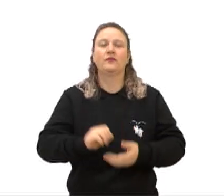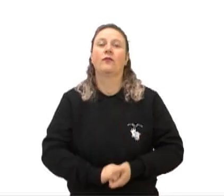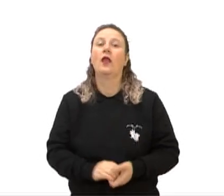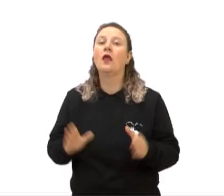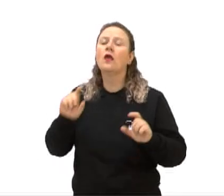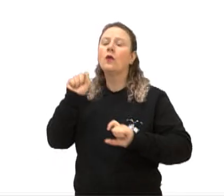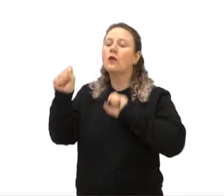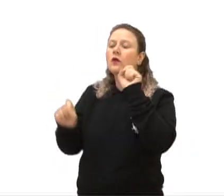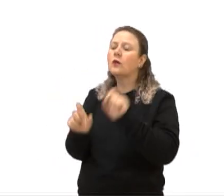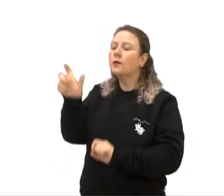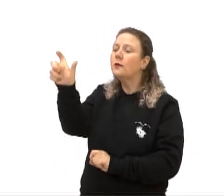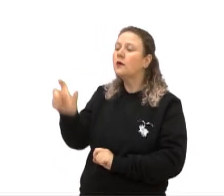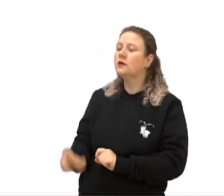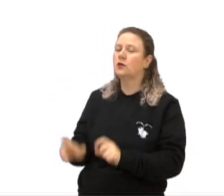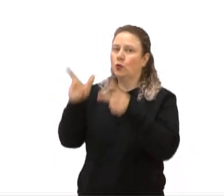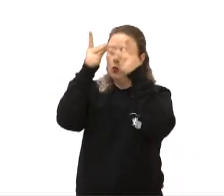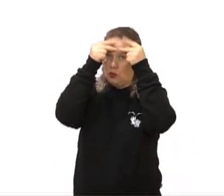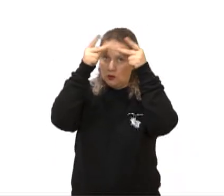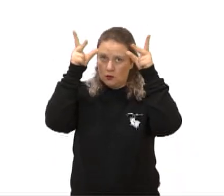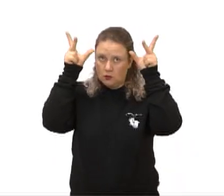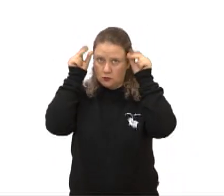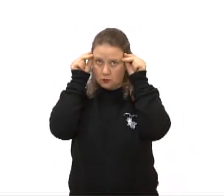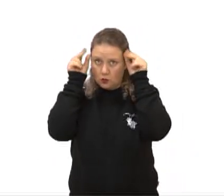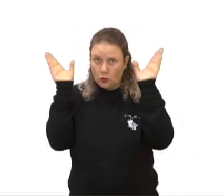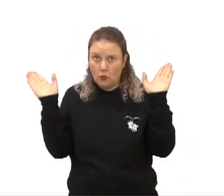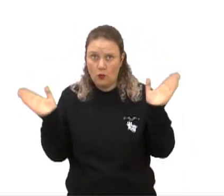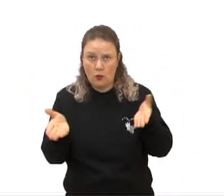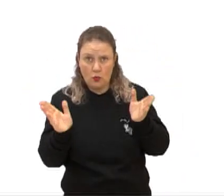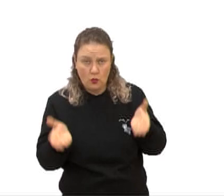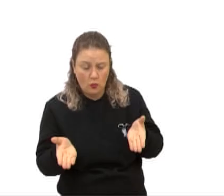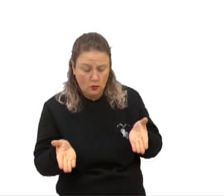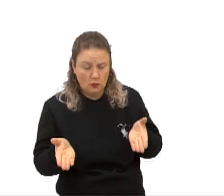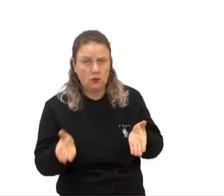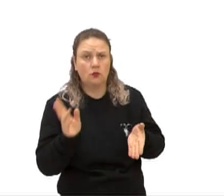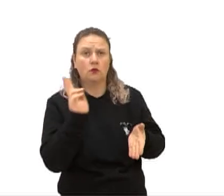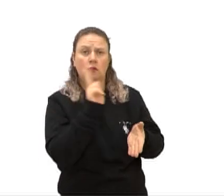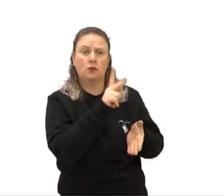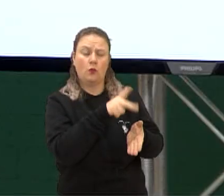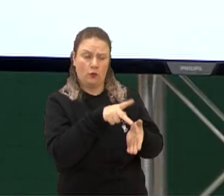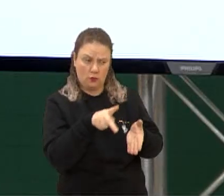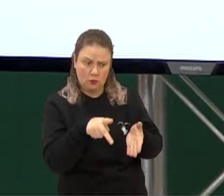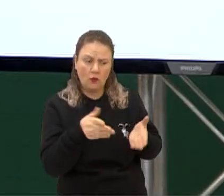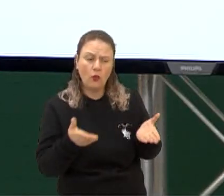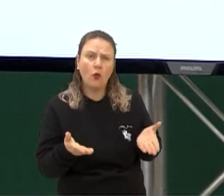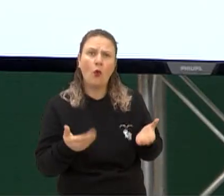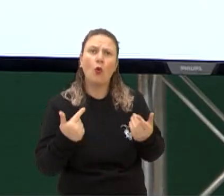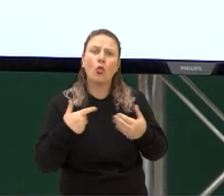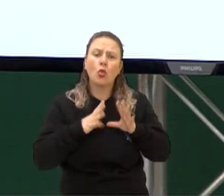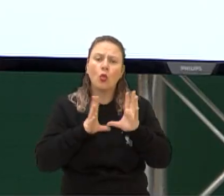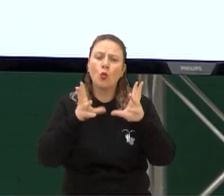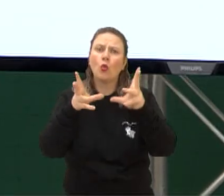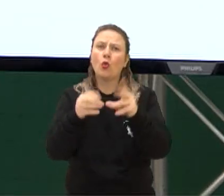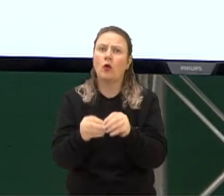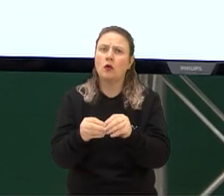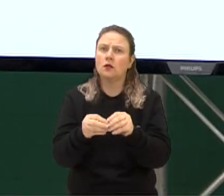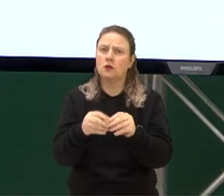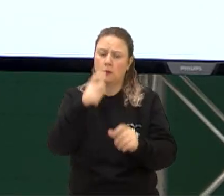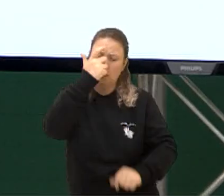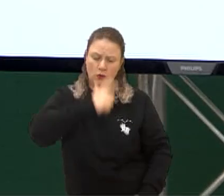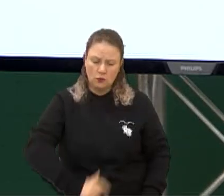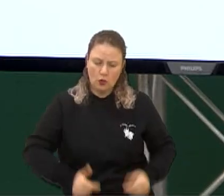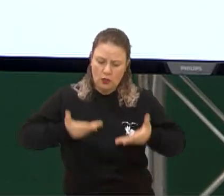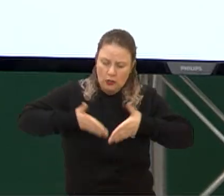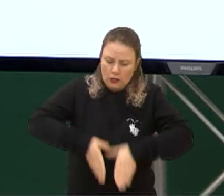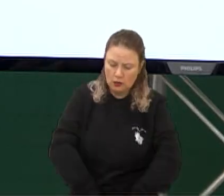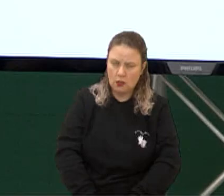o cidadão ateniense? Hoje, professor Alexandre, o cidadão brasileiro é todo qualquer indivíduo que nasce em território nacional. Tá? Se